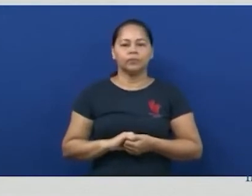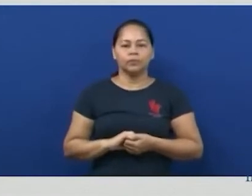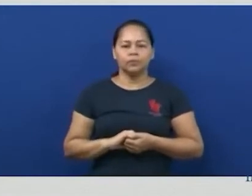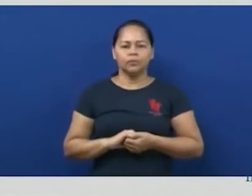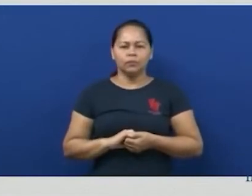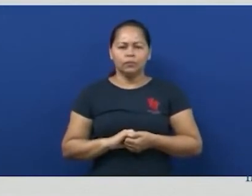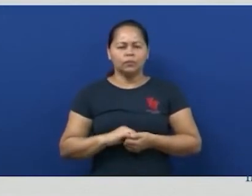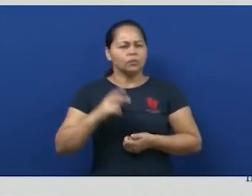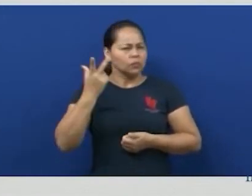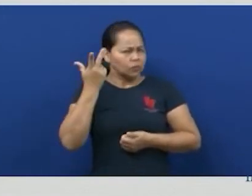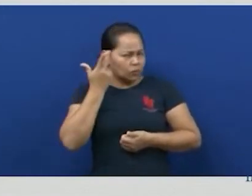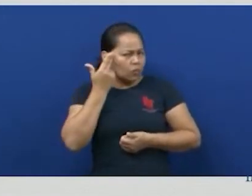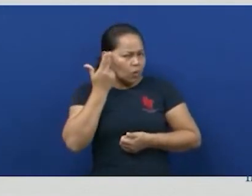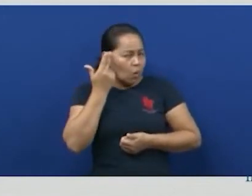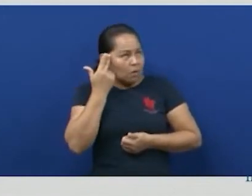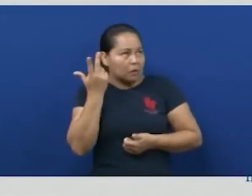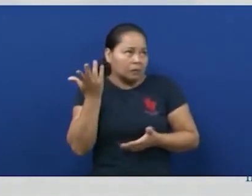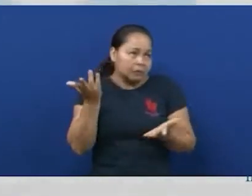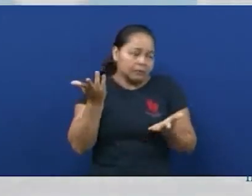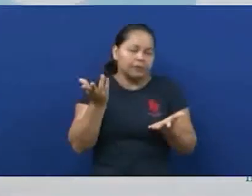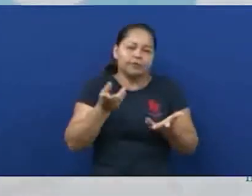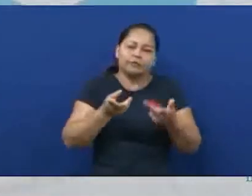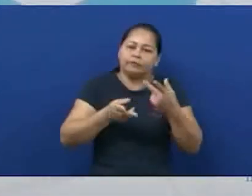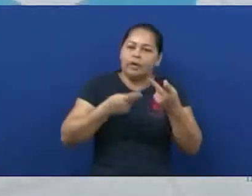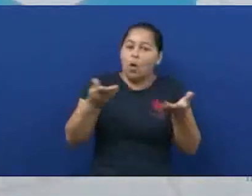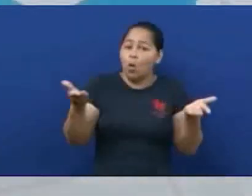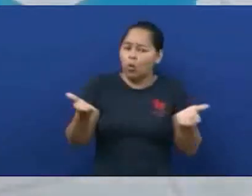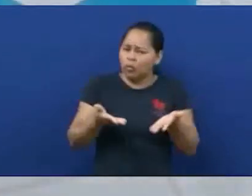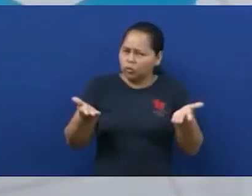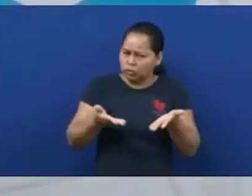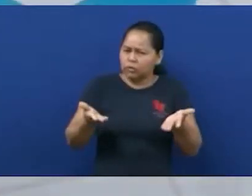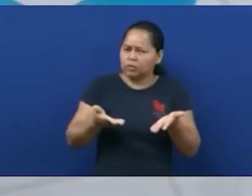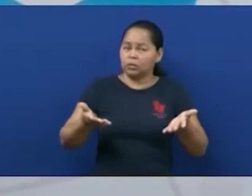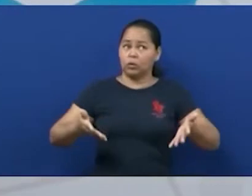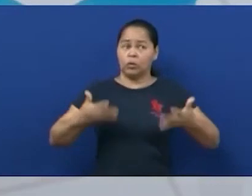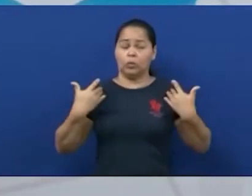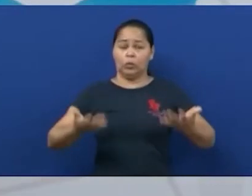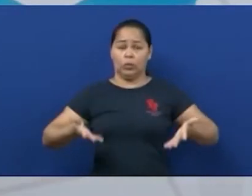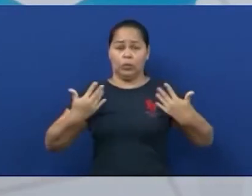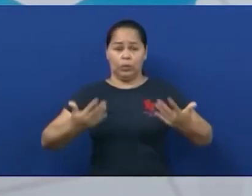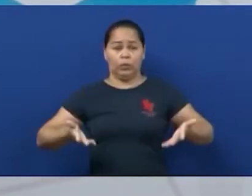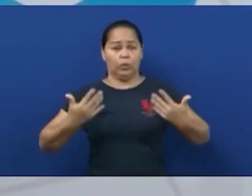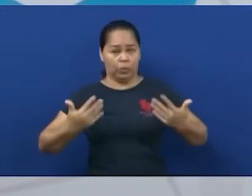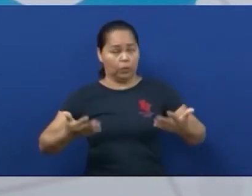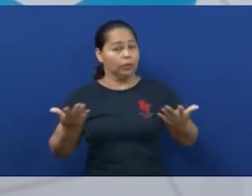É comum a gente falar, hoje está muito calor.